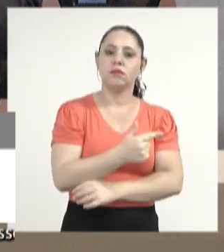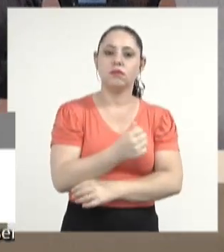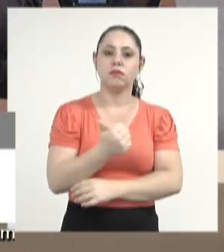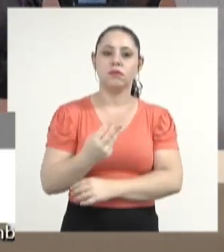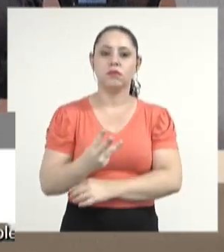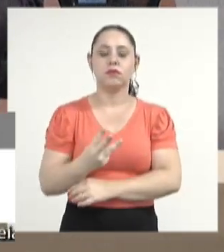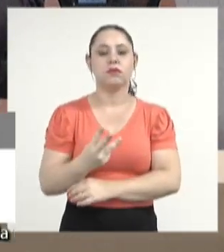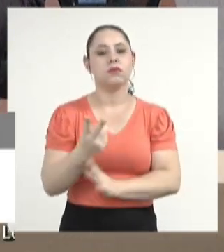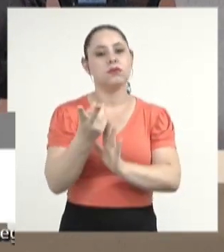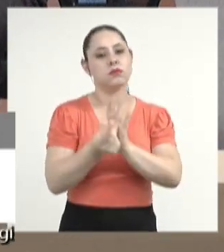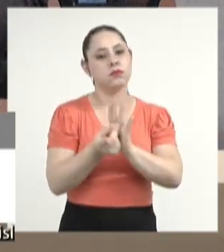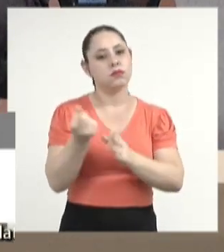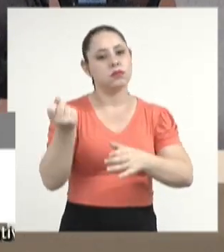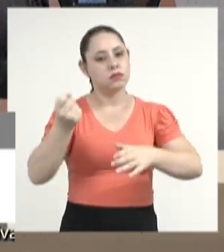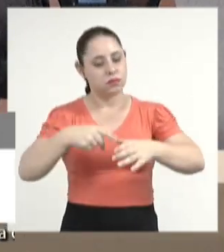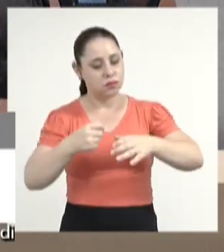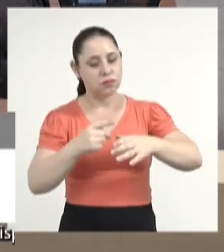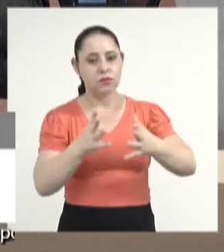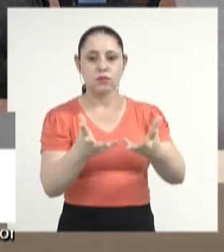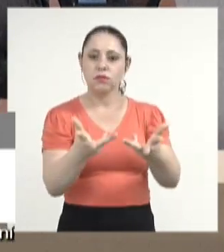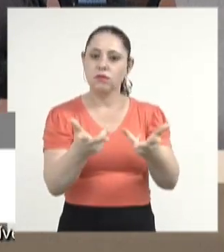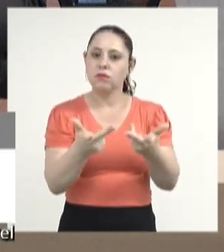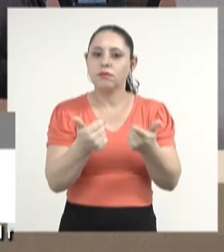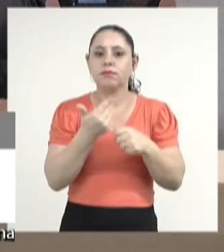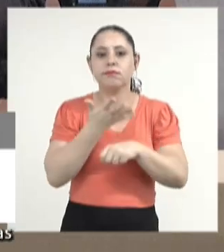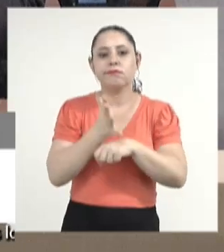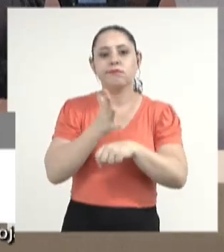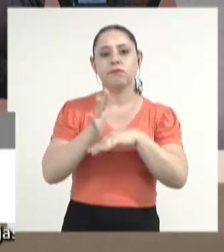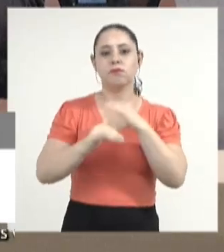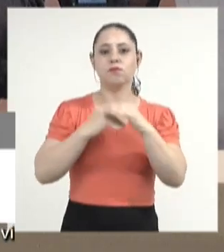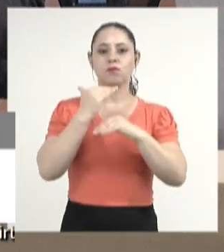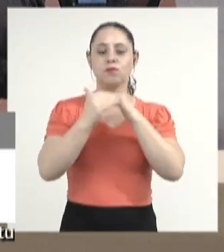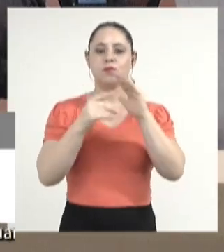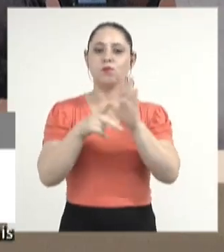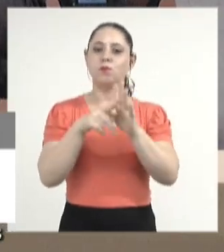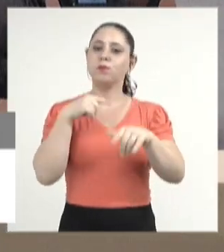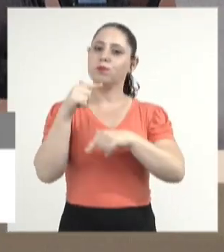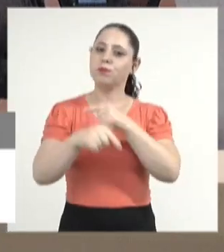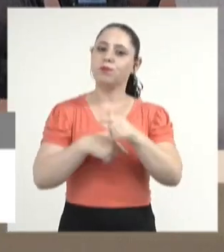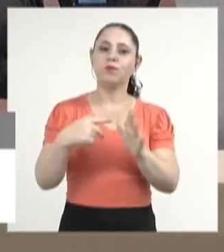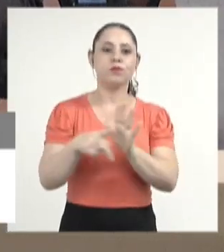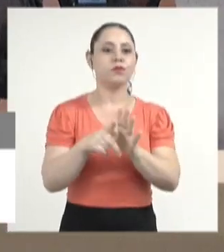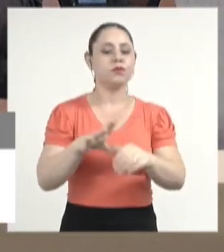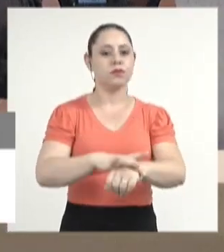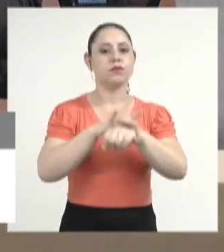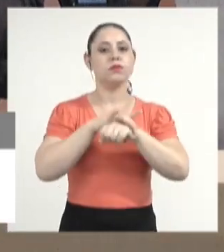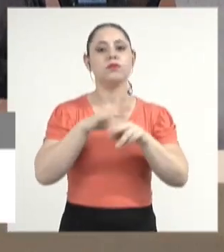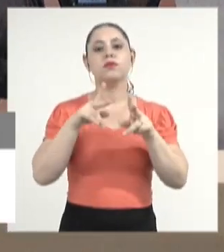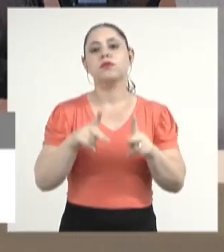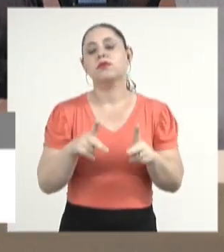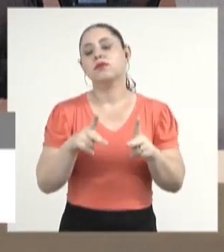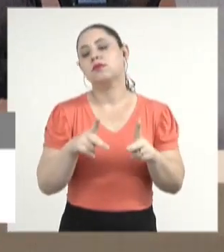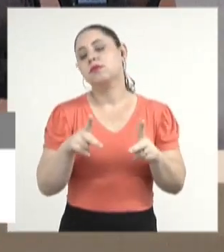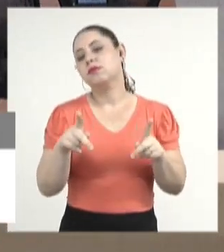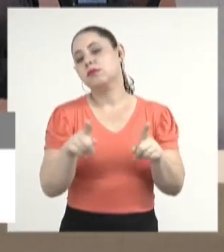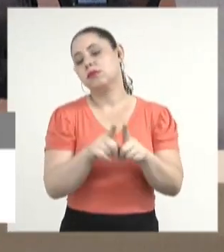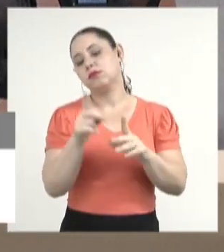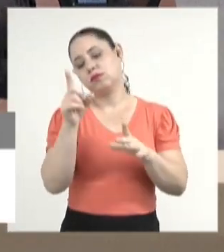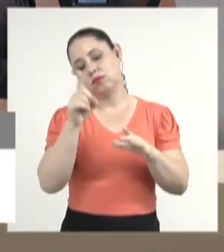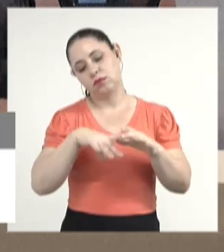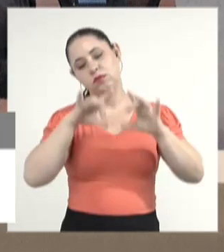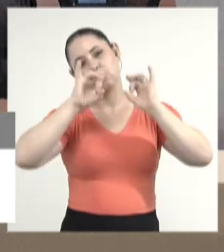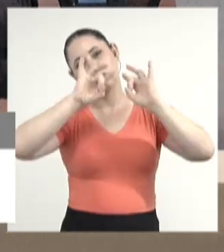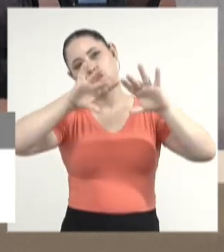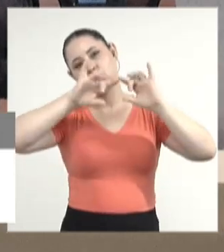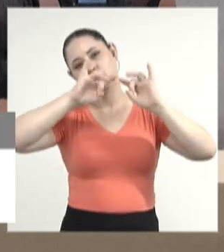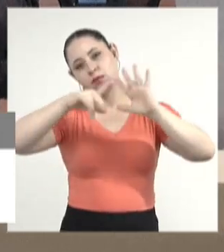fixa a receita do Fundo Especial para o aperfeiçoamento e o desenvolvimento das atividades da Defensoria Pública e para o Fundo Especial